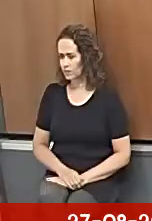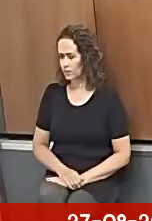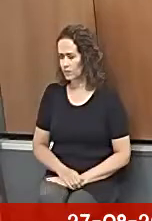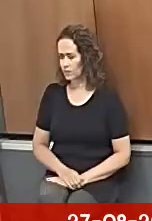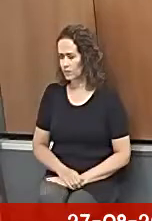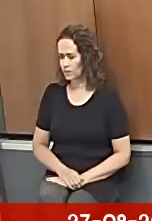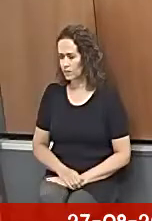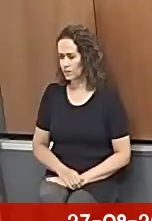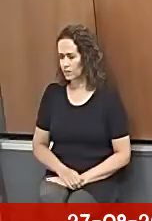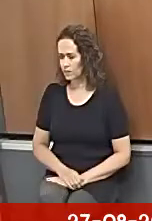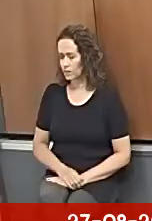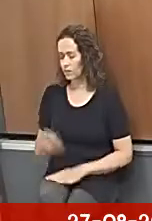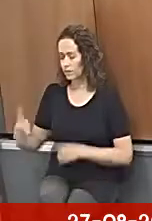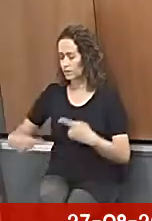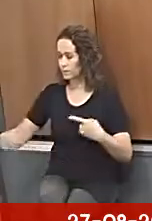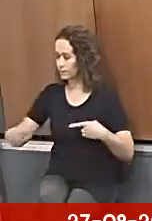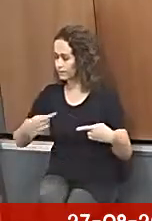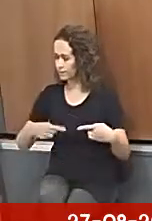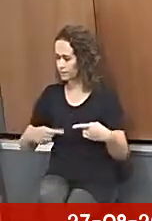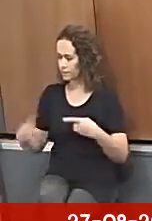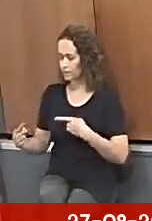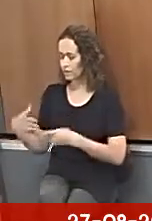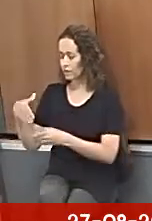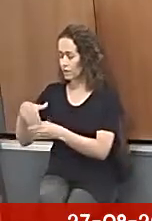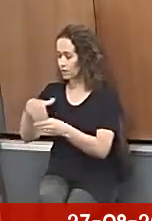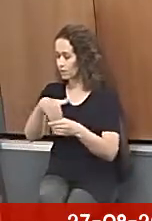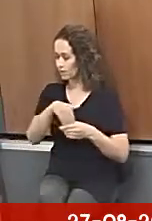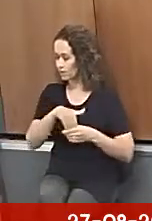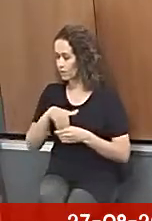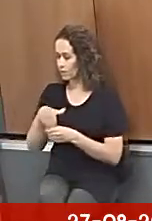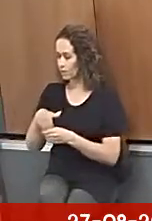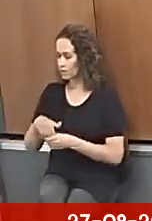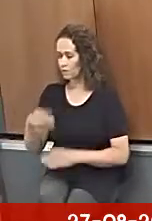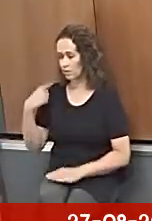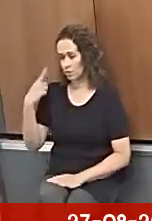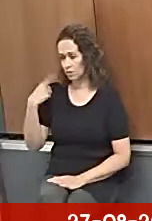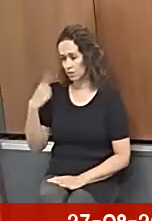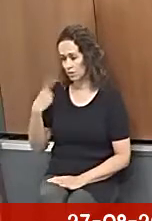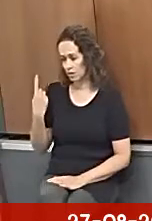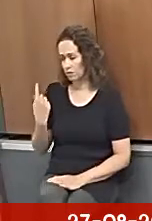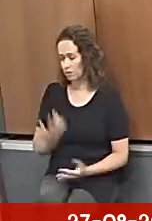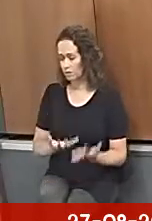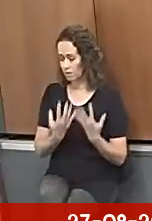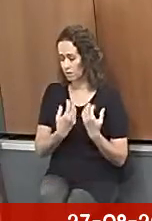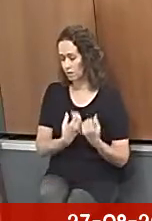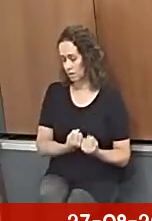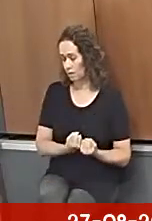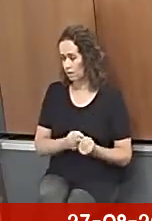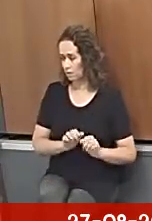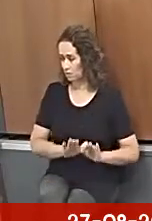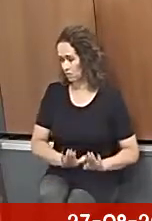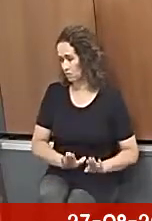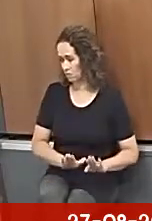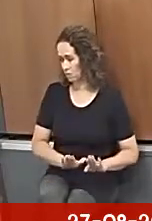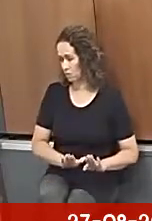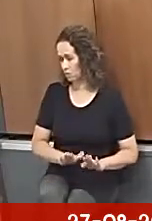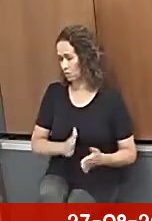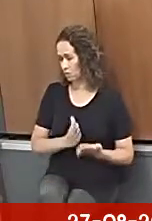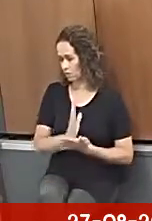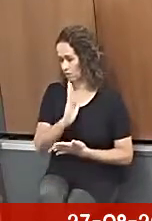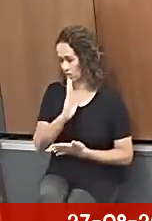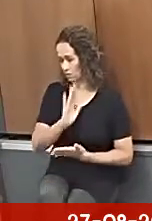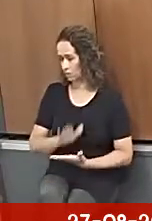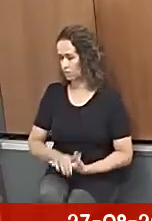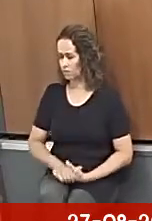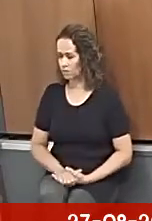em discussão em votação os deputados que são favoráveis permaneçam como estão aprovados